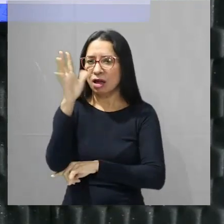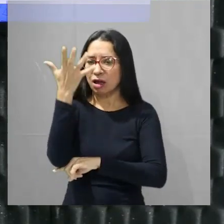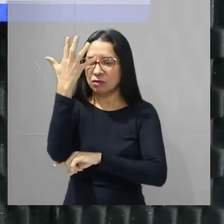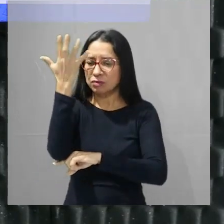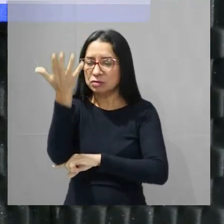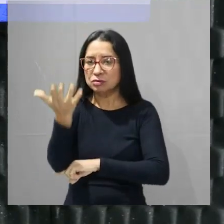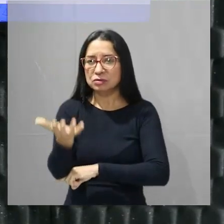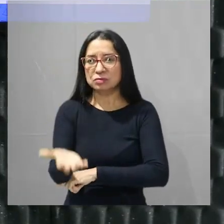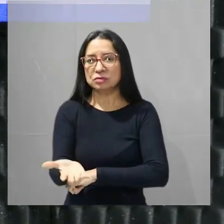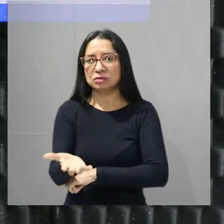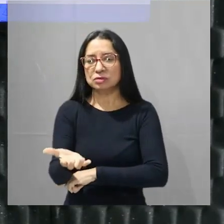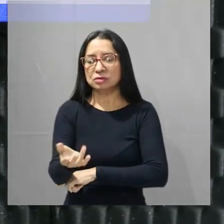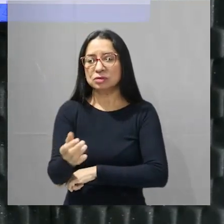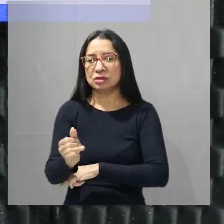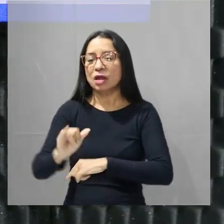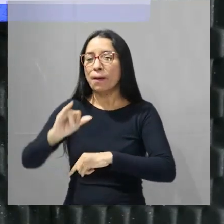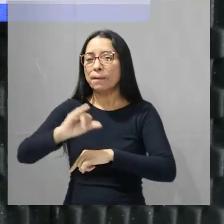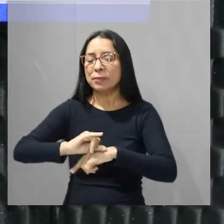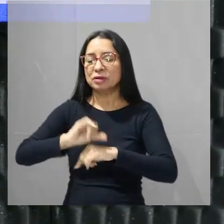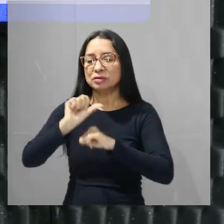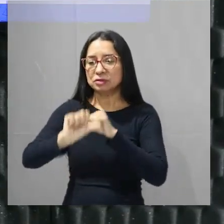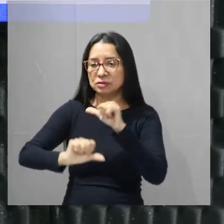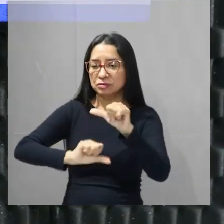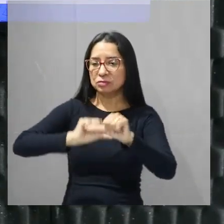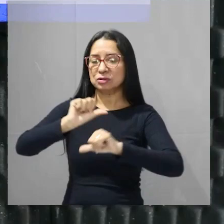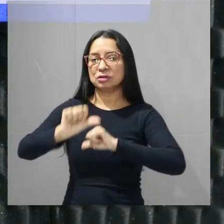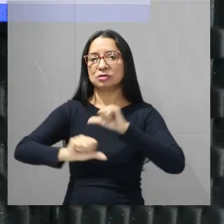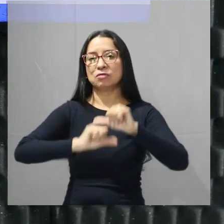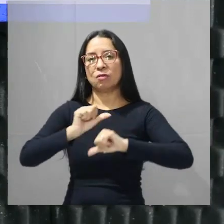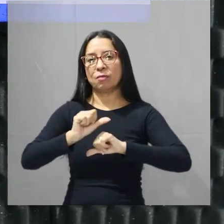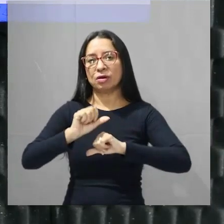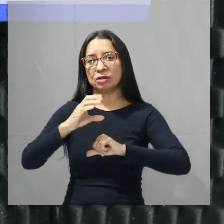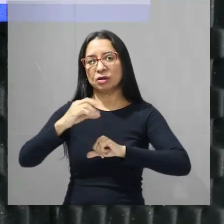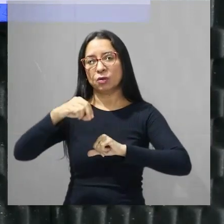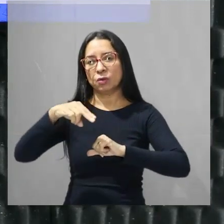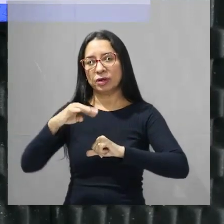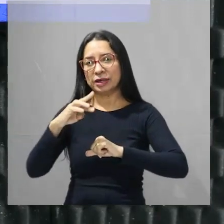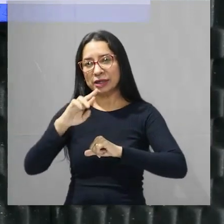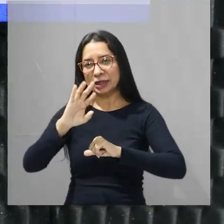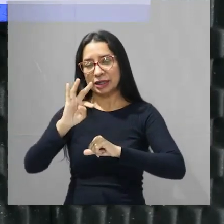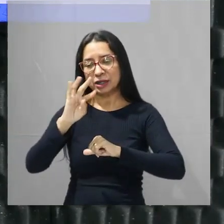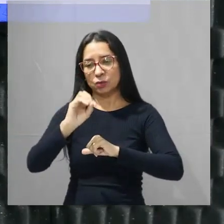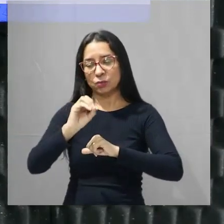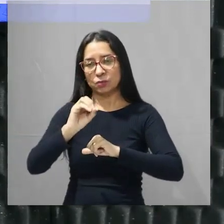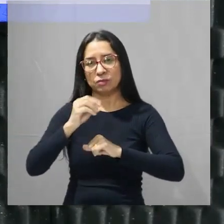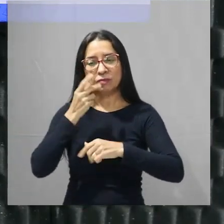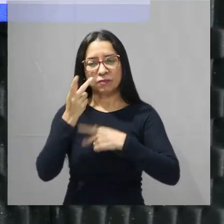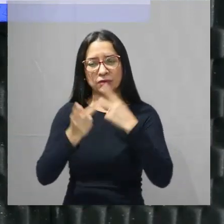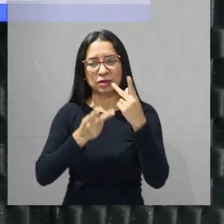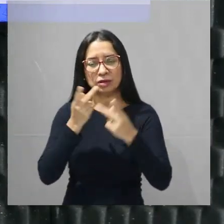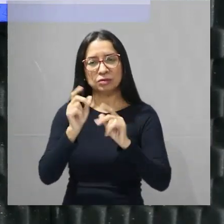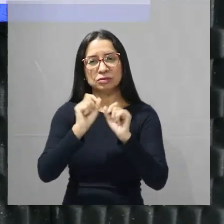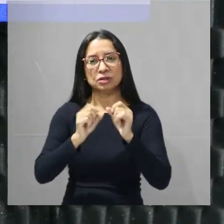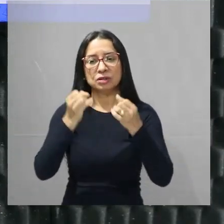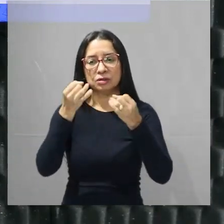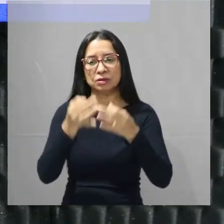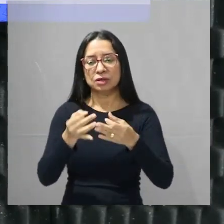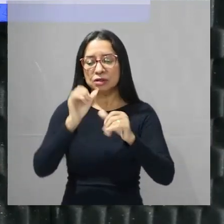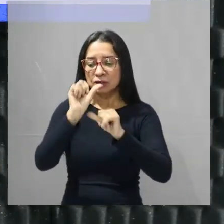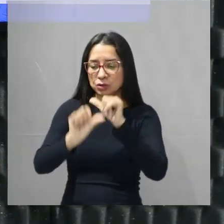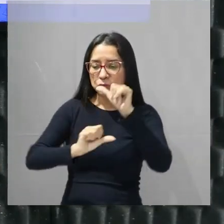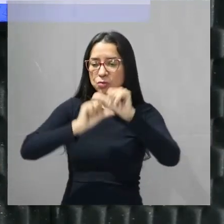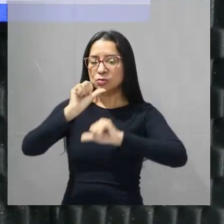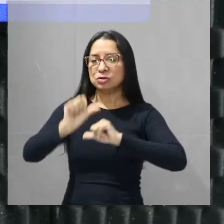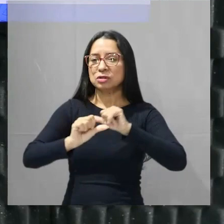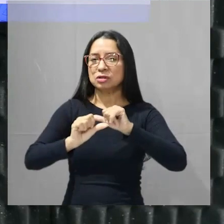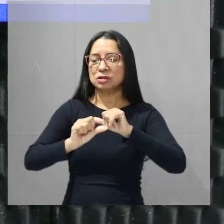transformadas em concreto. Ele está falando aí sobre as modificações físicas, né, que a cidade, o espaço urbano, ele vem surgindo,